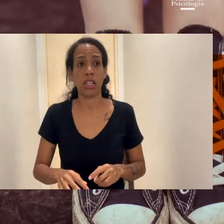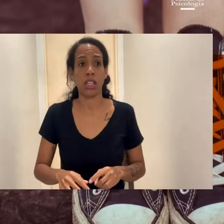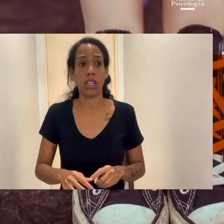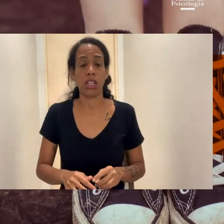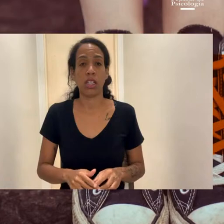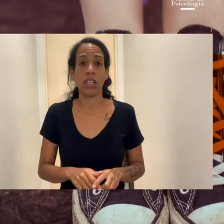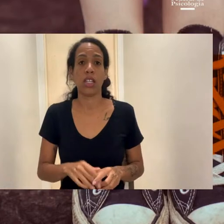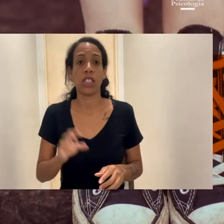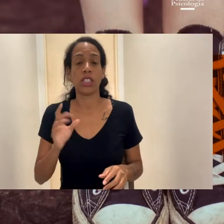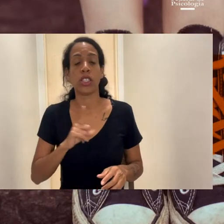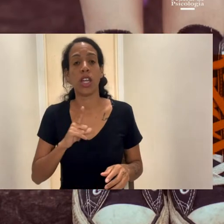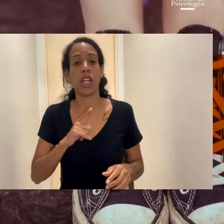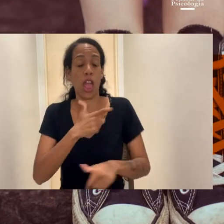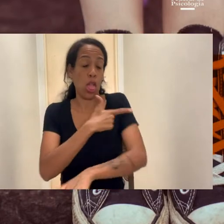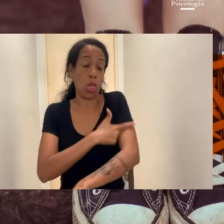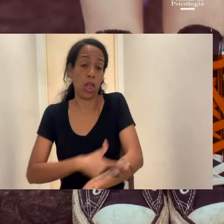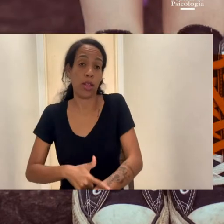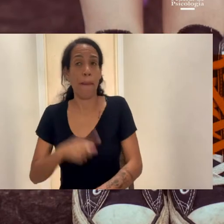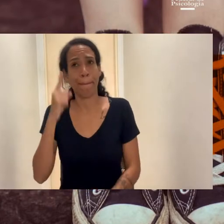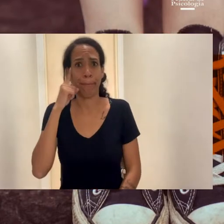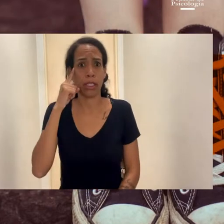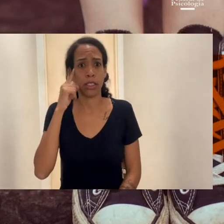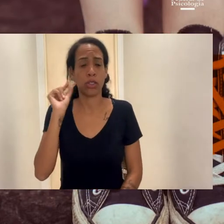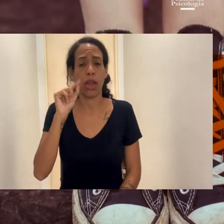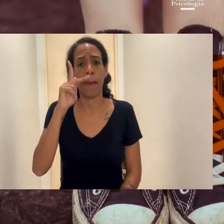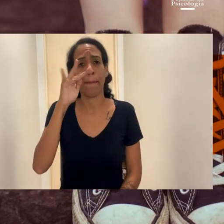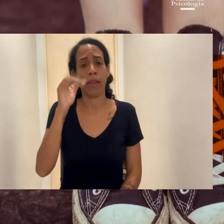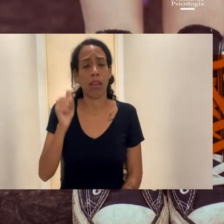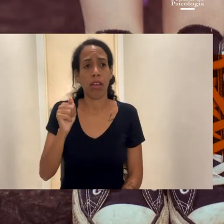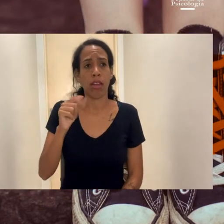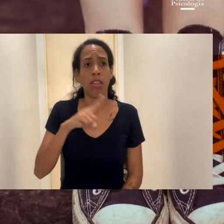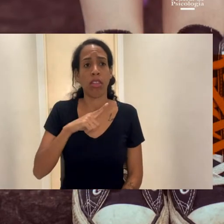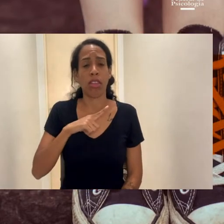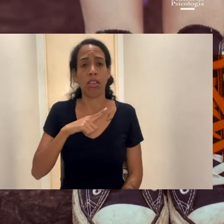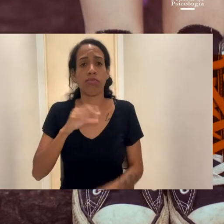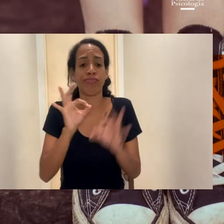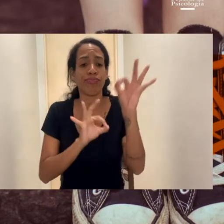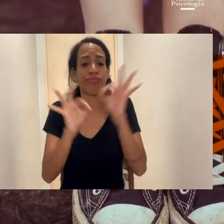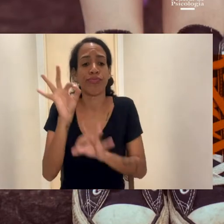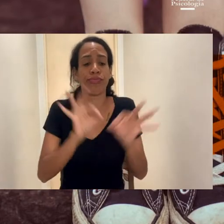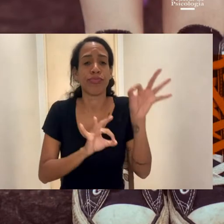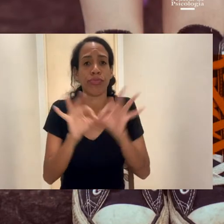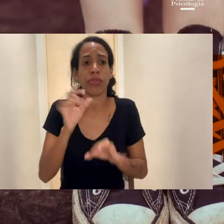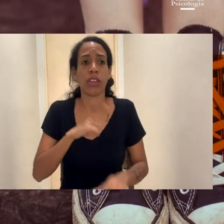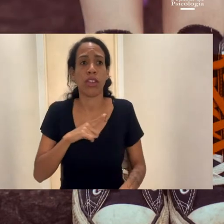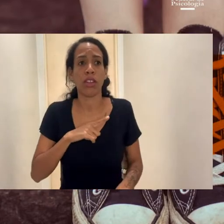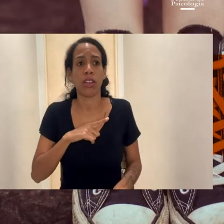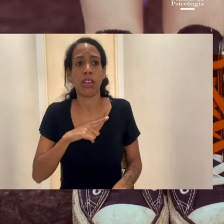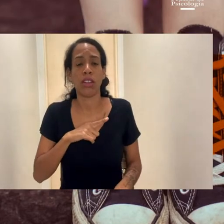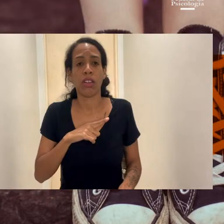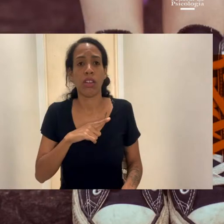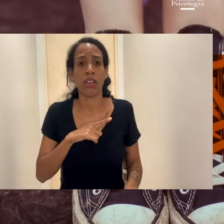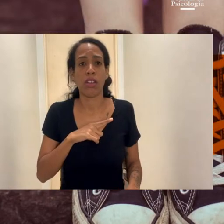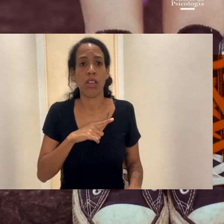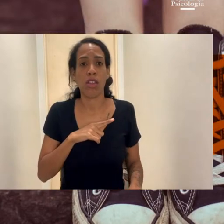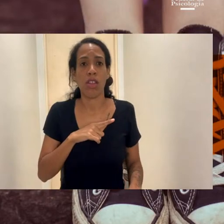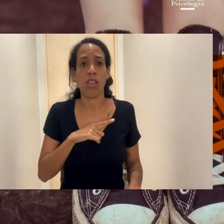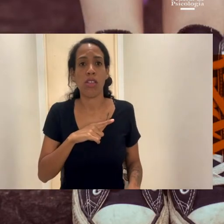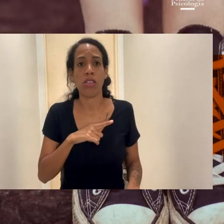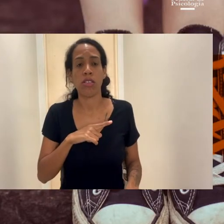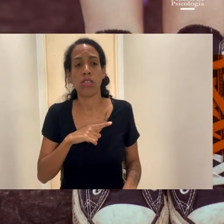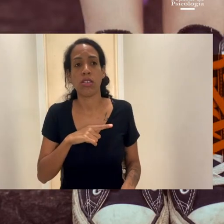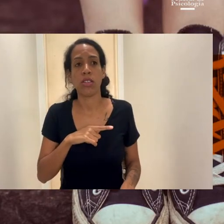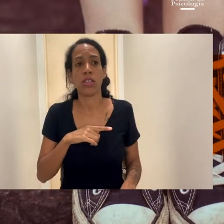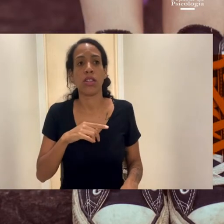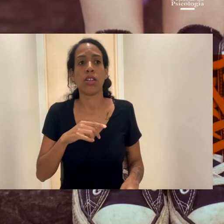socioeducação. Pensando que o PIA é um instrumento que tem ali as metas estabelecidas, mas que são